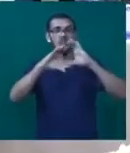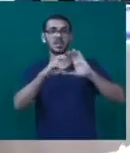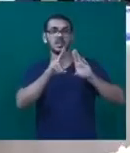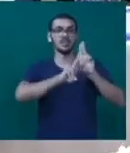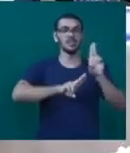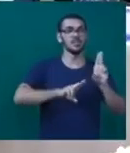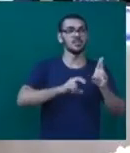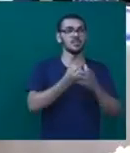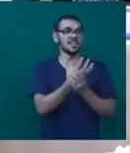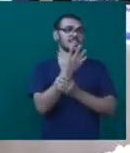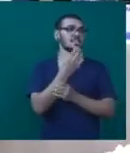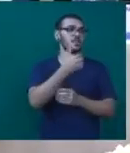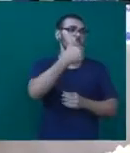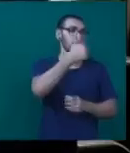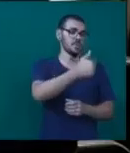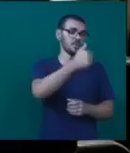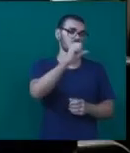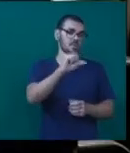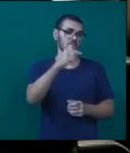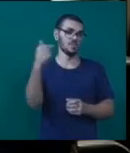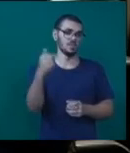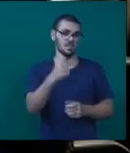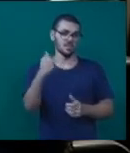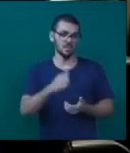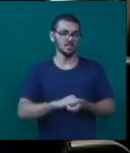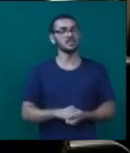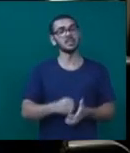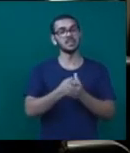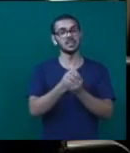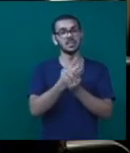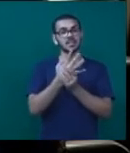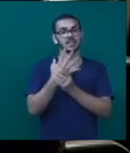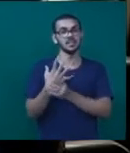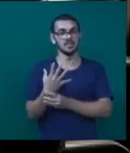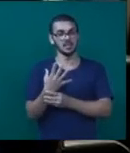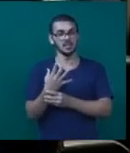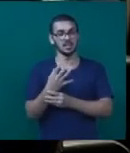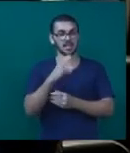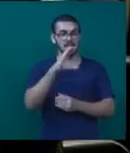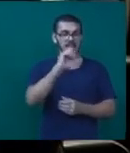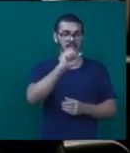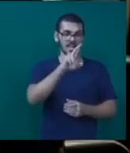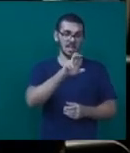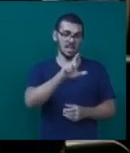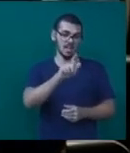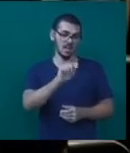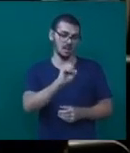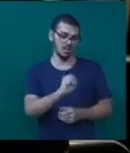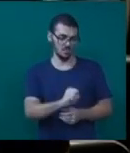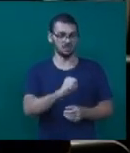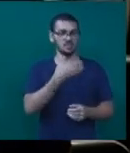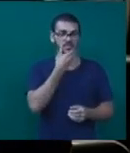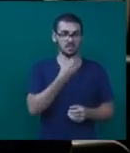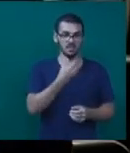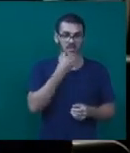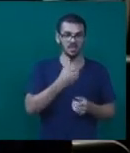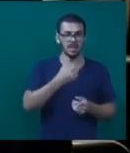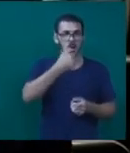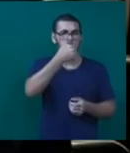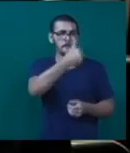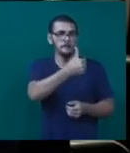em 1977. O coral foi fundado por Carlos Alberto Stort em